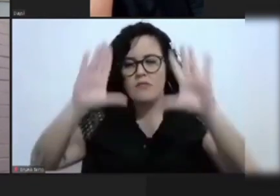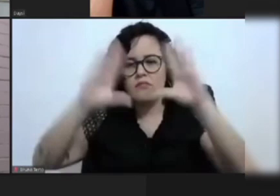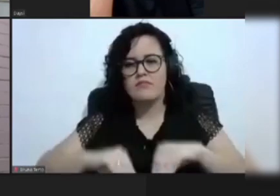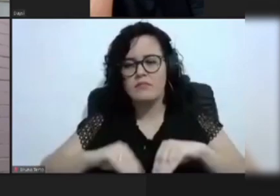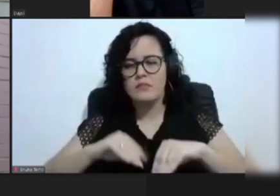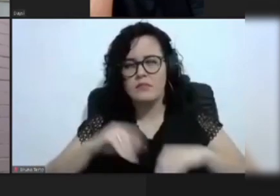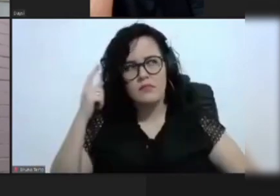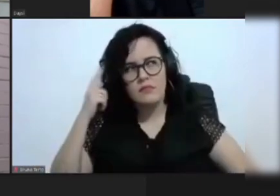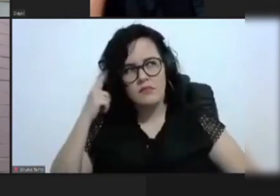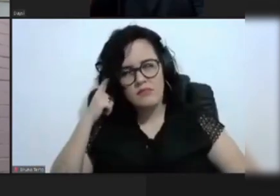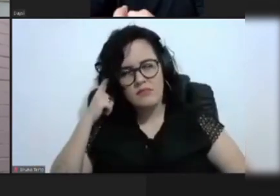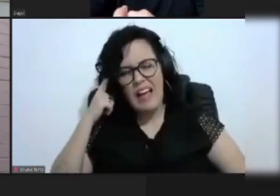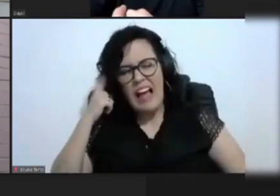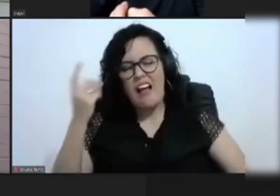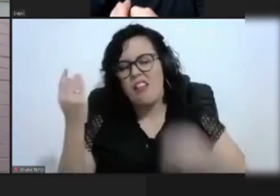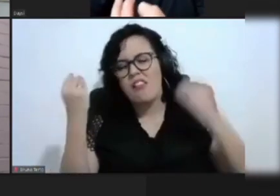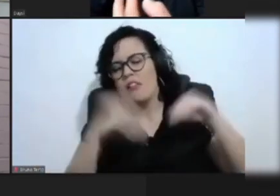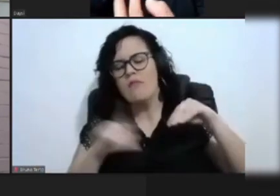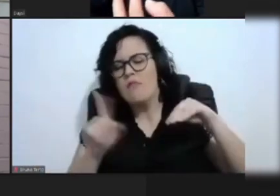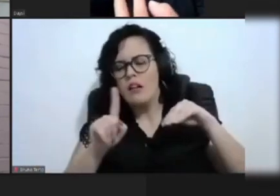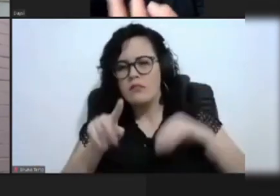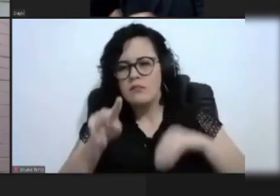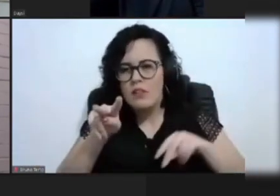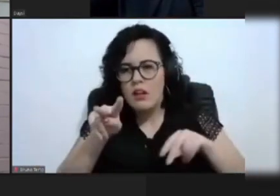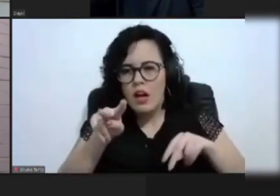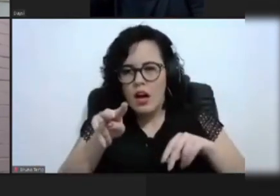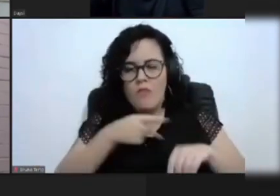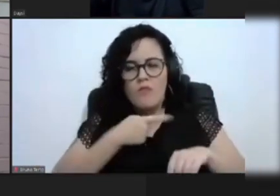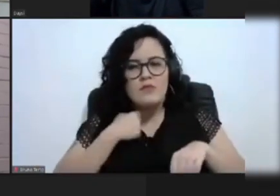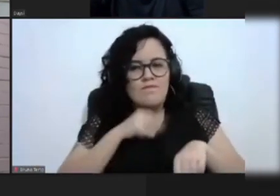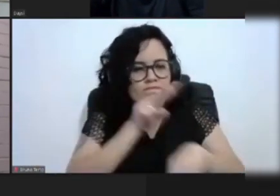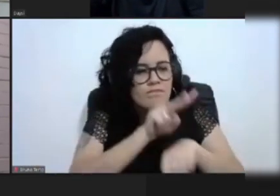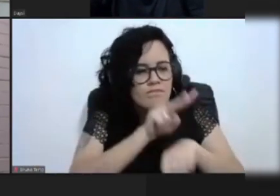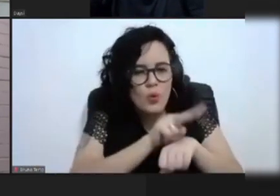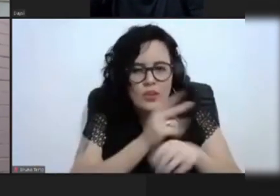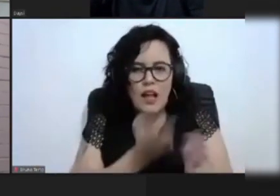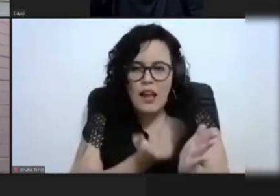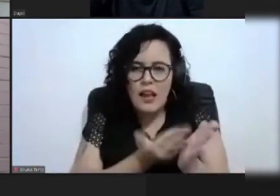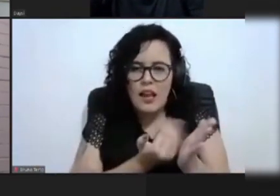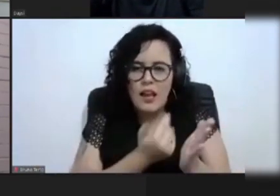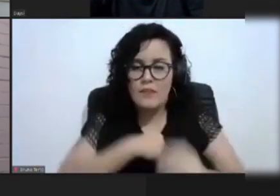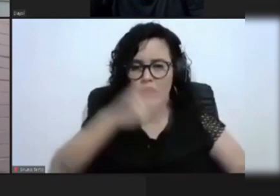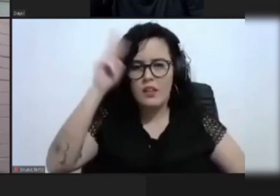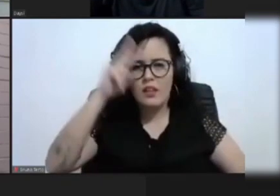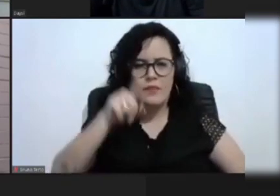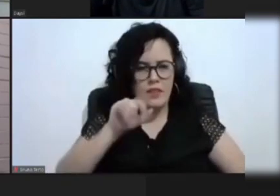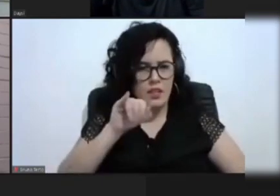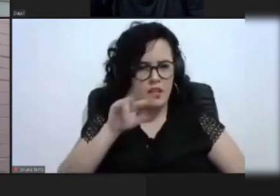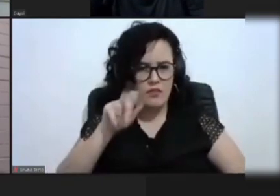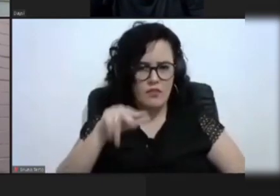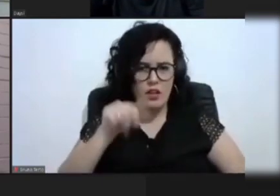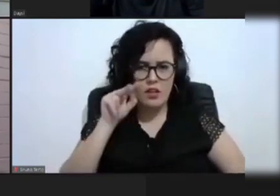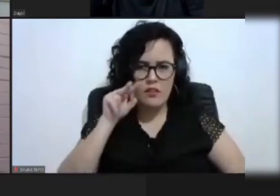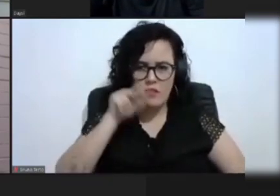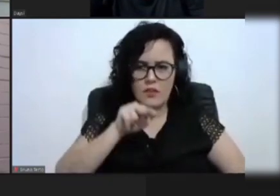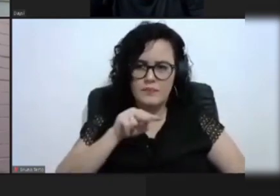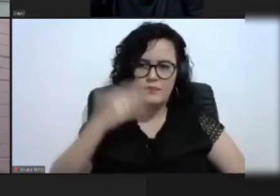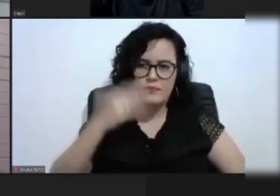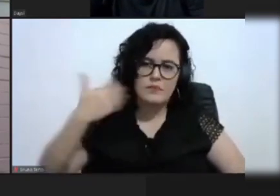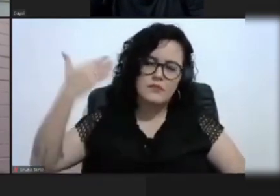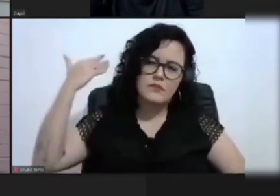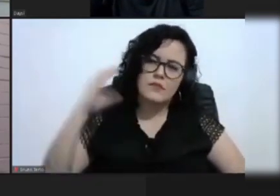proteger livros. Eu lembro daquelas cenas, Ivana deve ter visto isso, dos velhos comunistas,